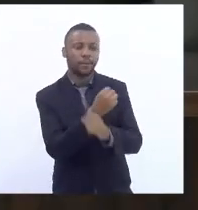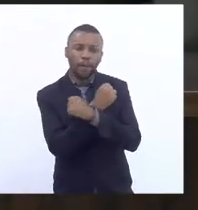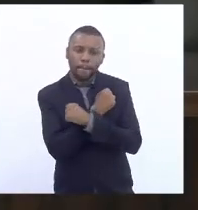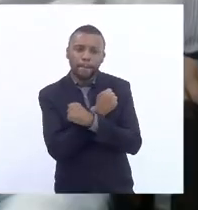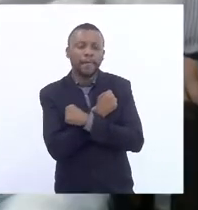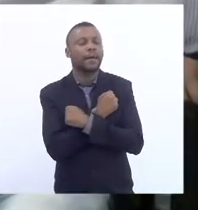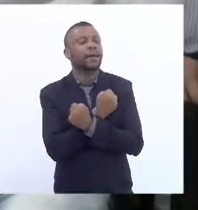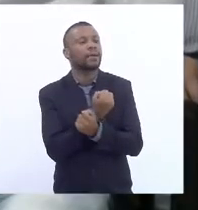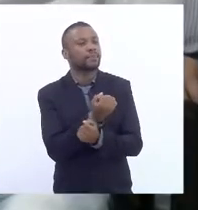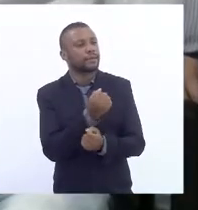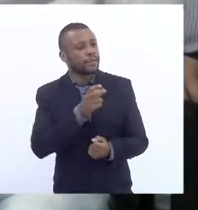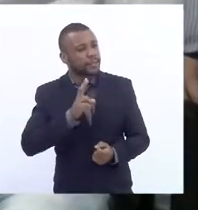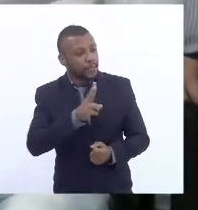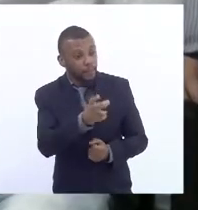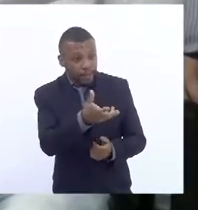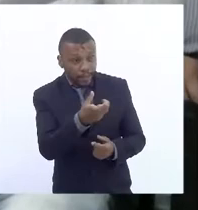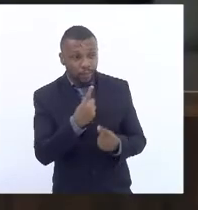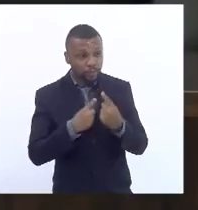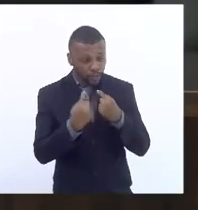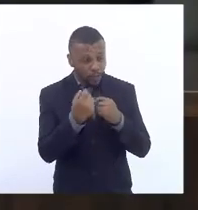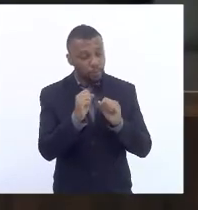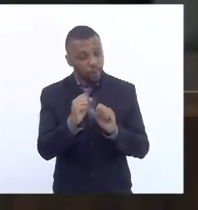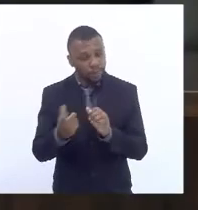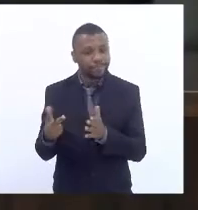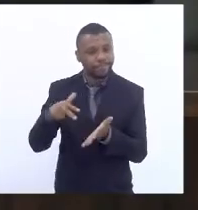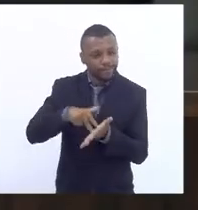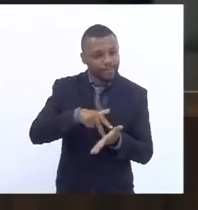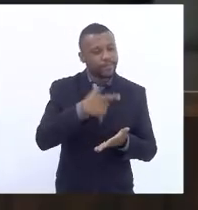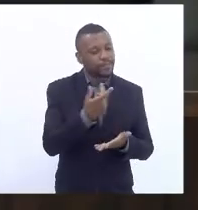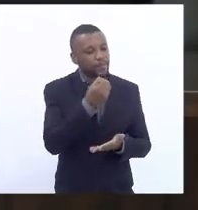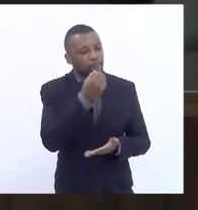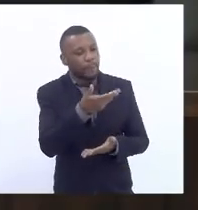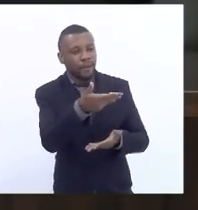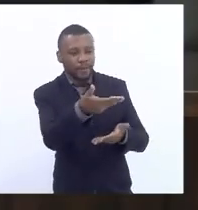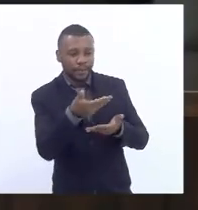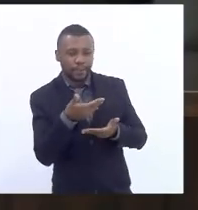Sempre que quiser, apareça. Será sempre muito bem recebido.